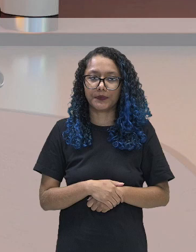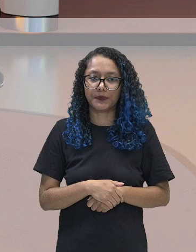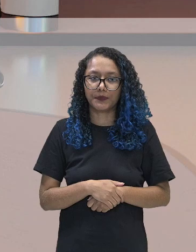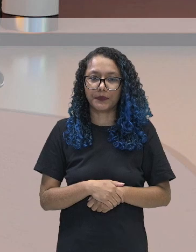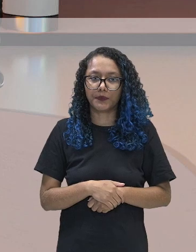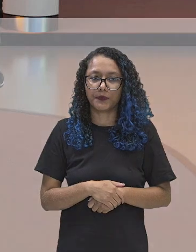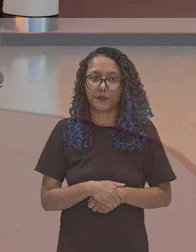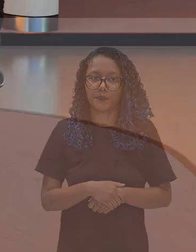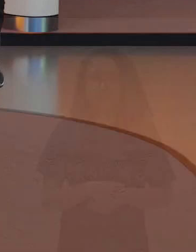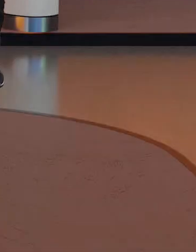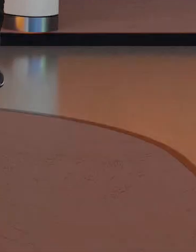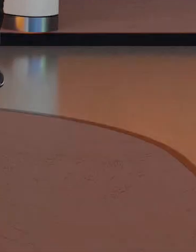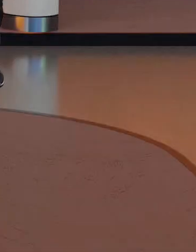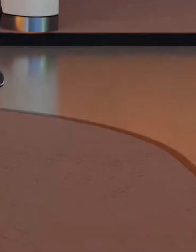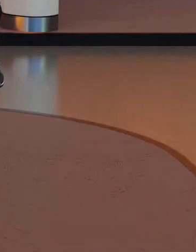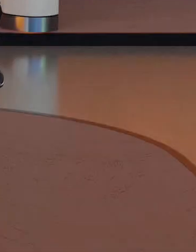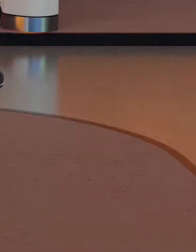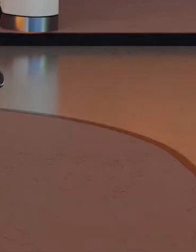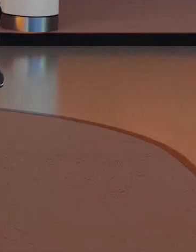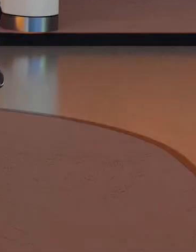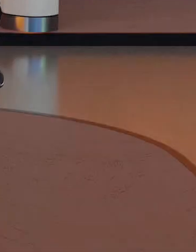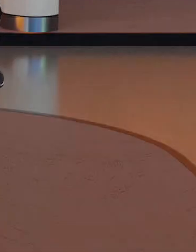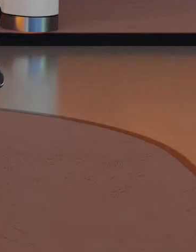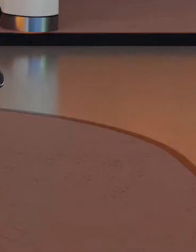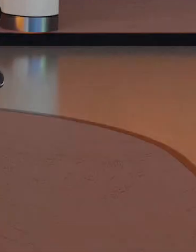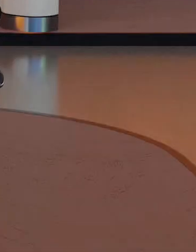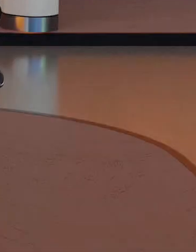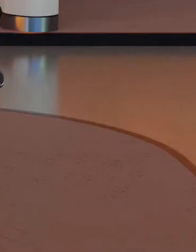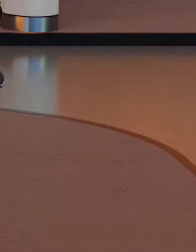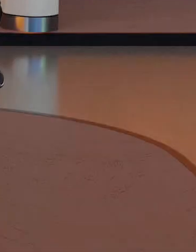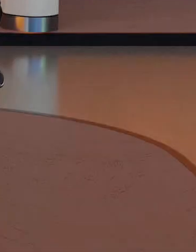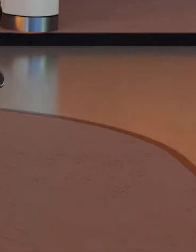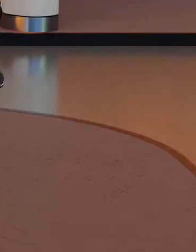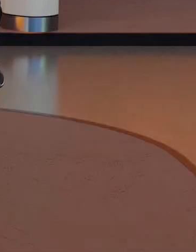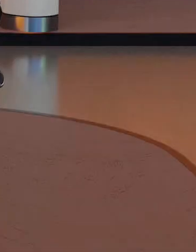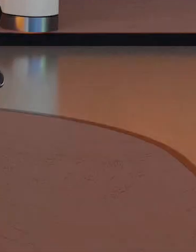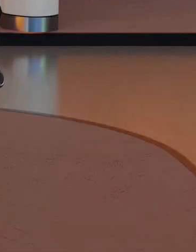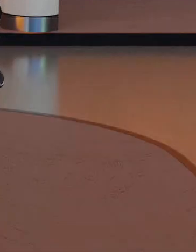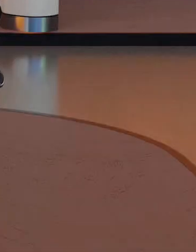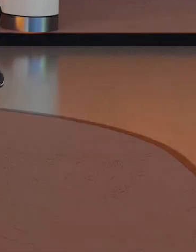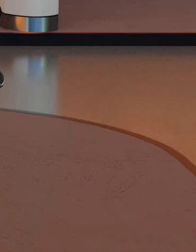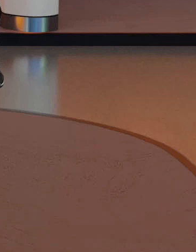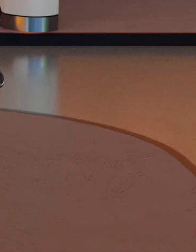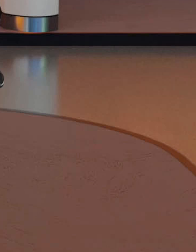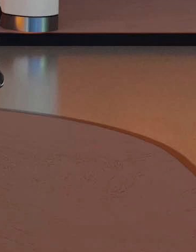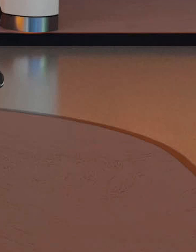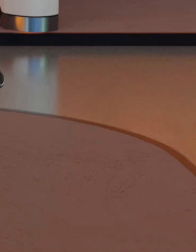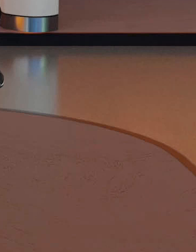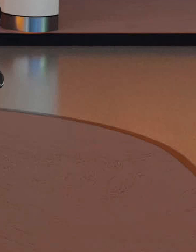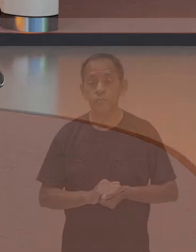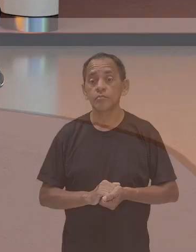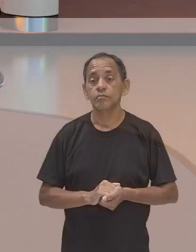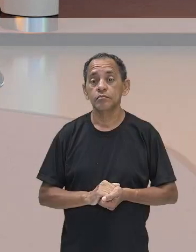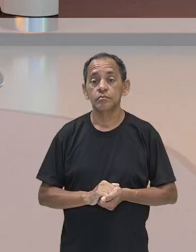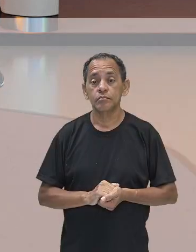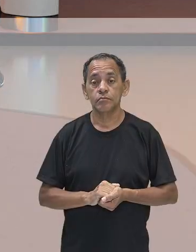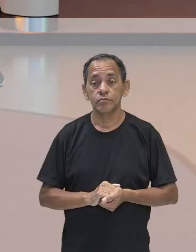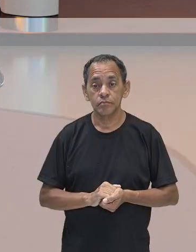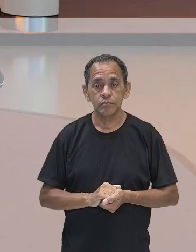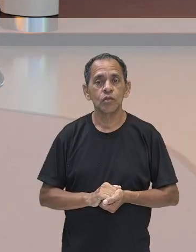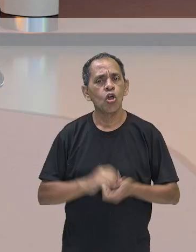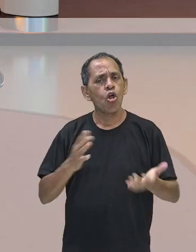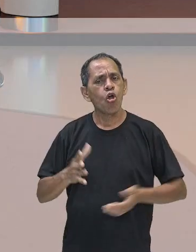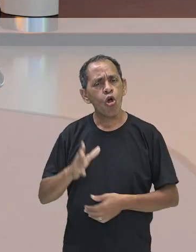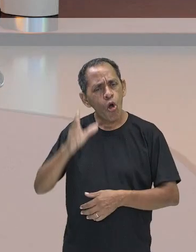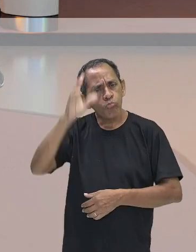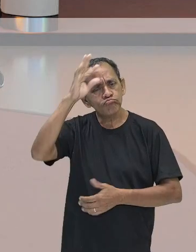gente entendeu as mudanças, mas as permanências, professor, quais são e como a gente pode compreendê-las no nosso dia a